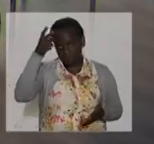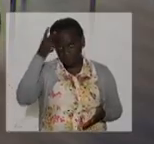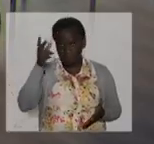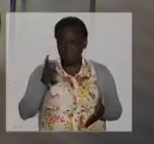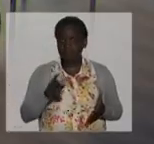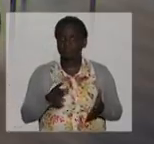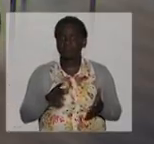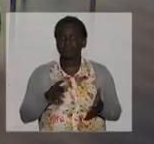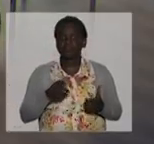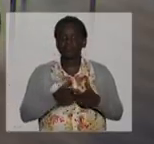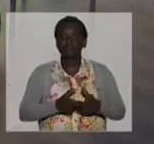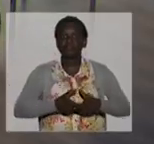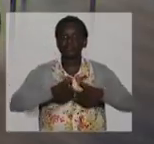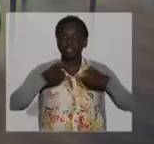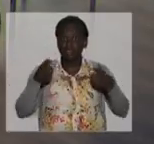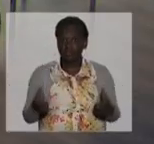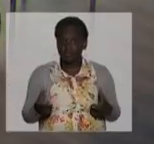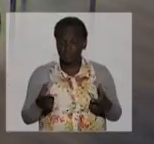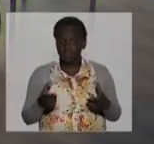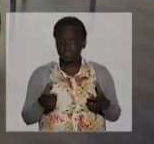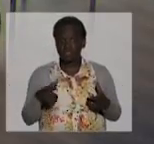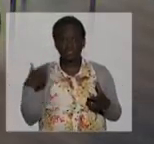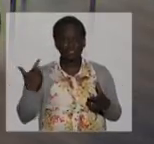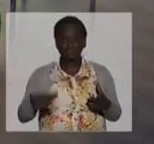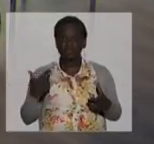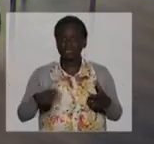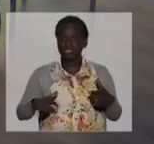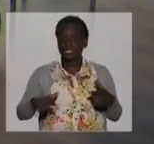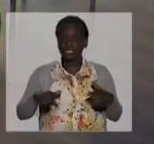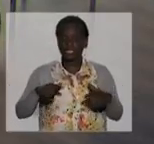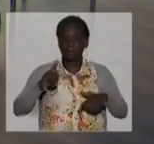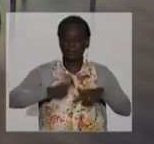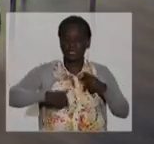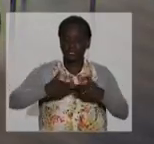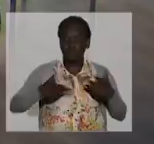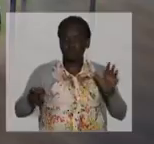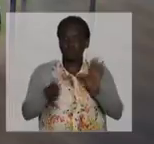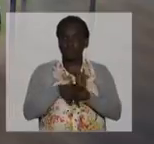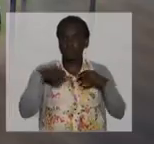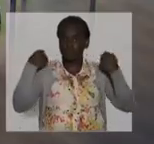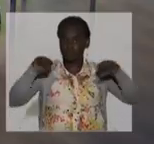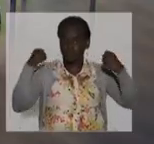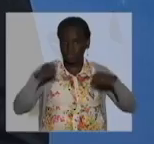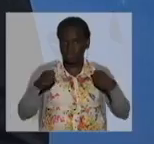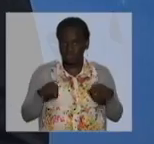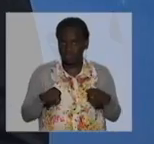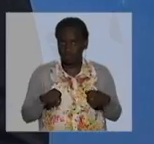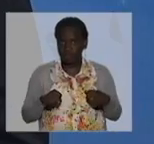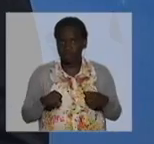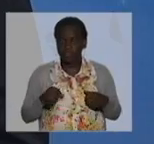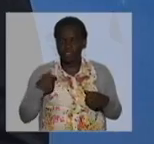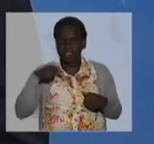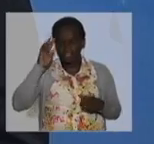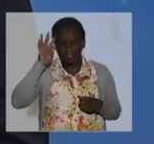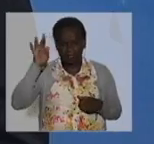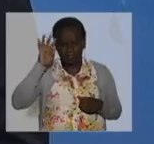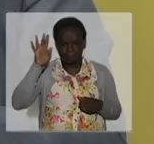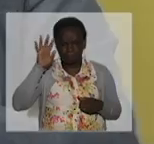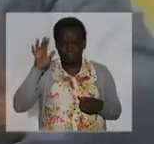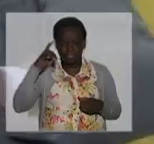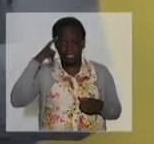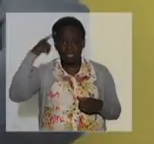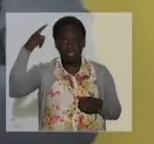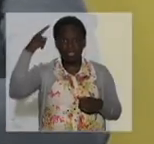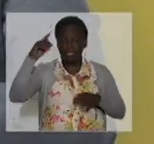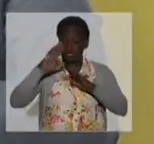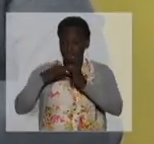públicas, a maioria esmagadora, não tem equipamentos para as práticas esportivas, eu imaginei